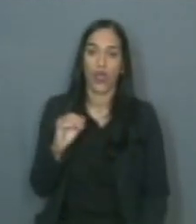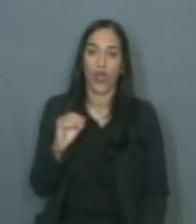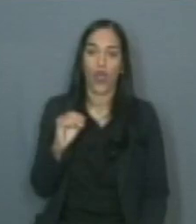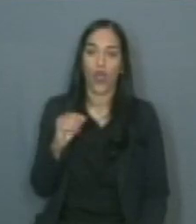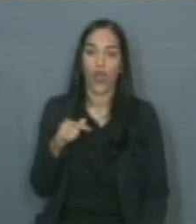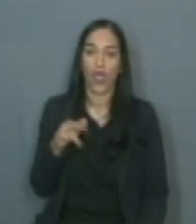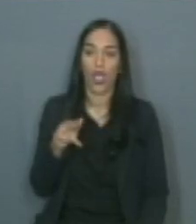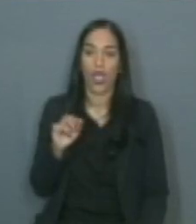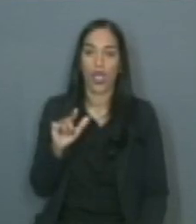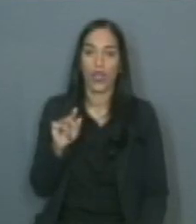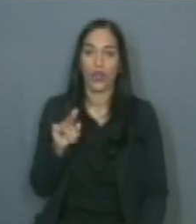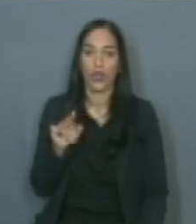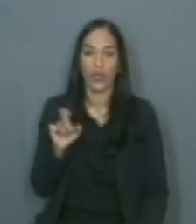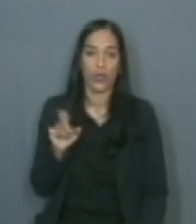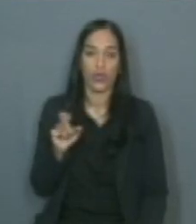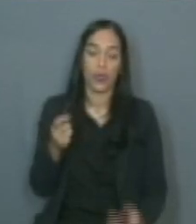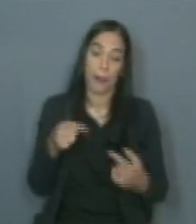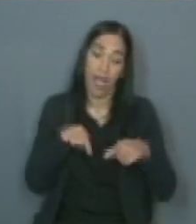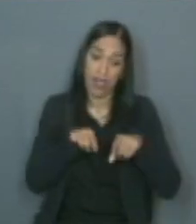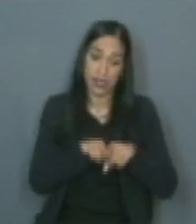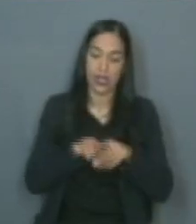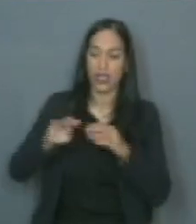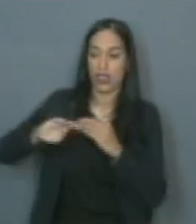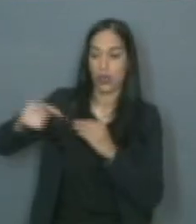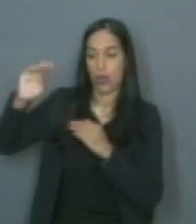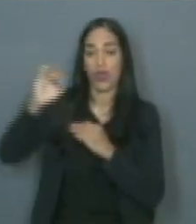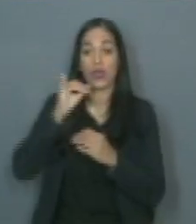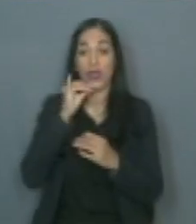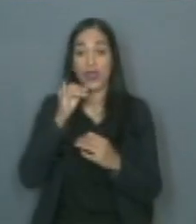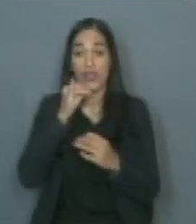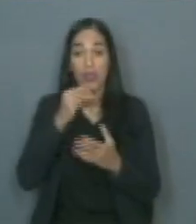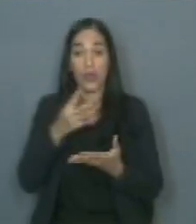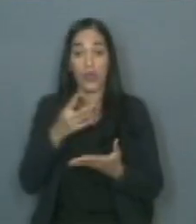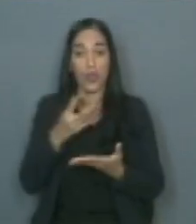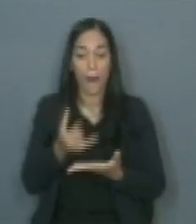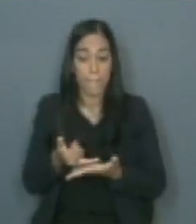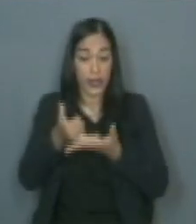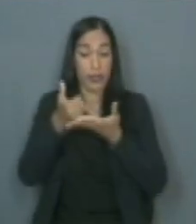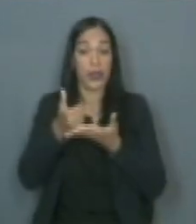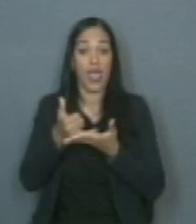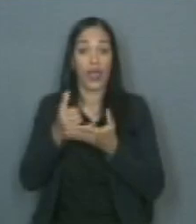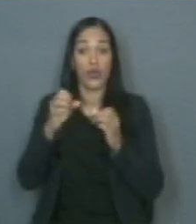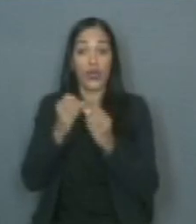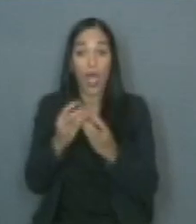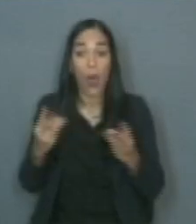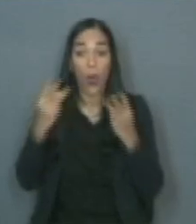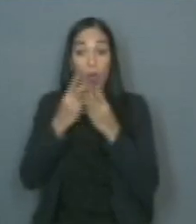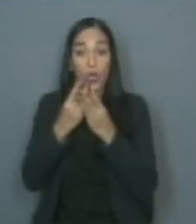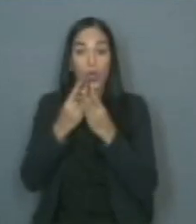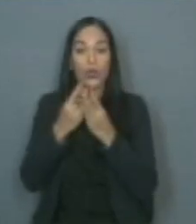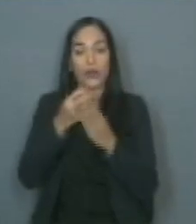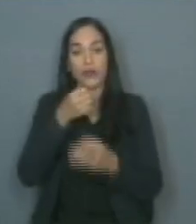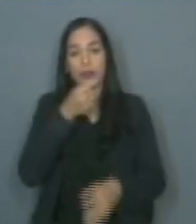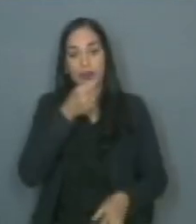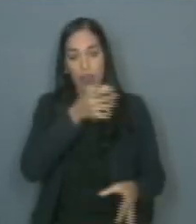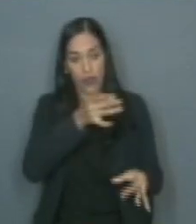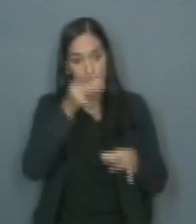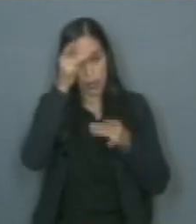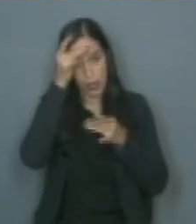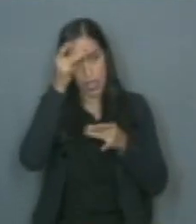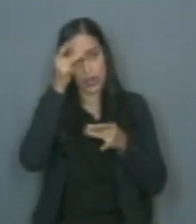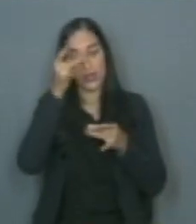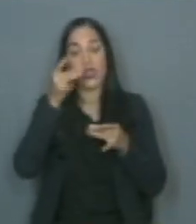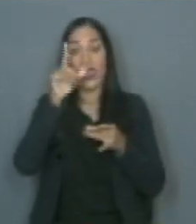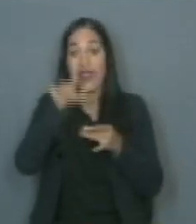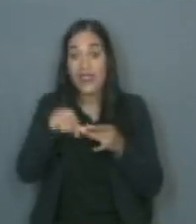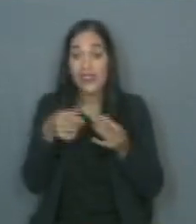nosso município, que é o programa Parceria nos Morros, é um exemplo e premiado na ONU. Então, eu vim aqui nesse microfone de aparte para dizer a você que esse tipo